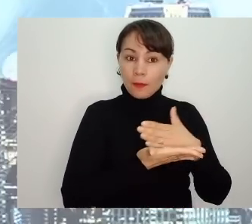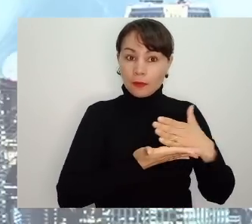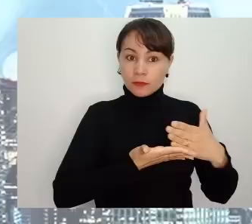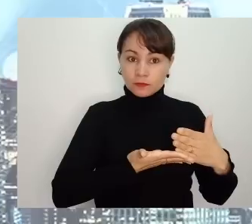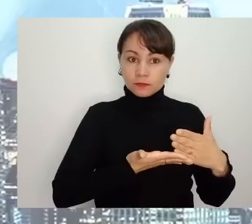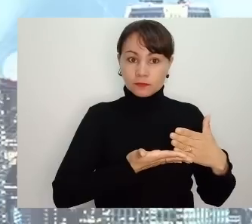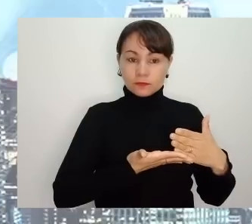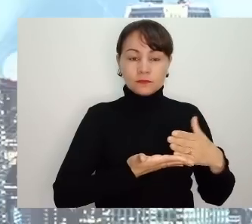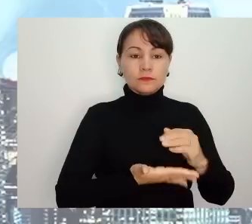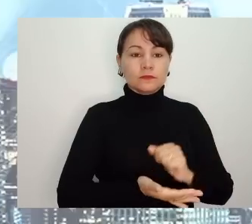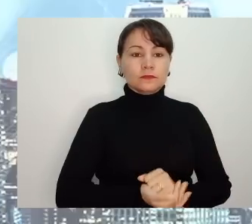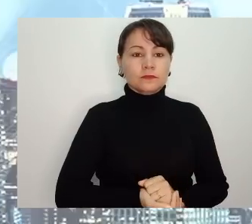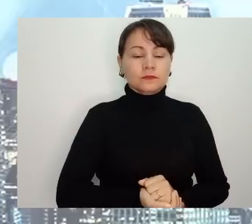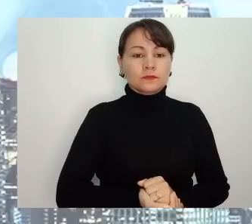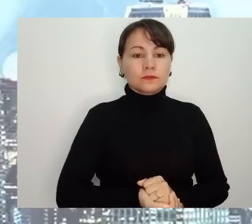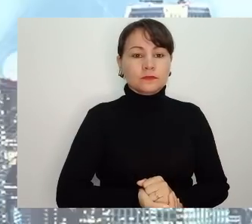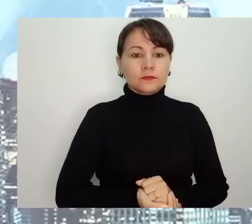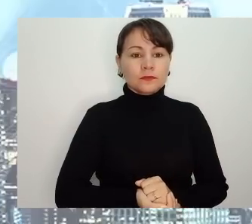Para começarmos